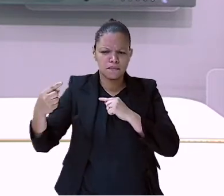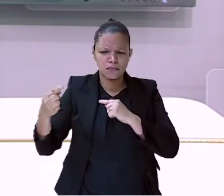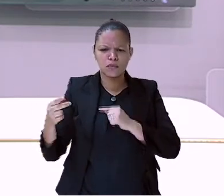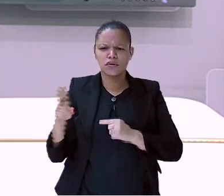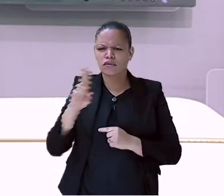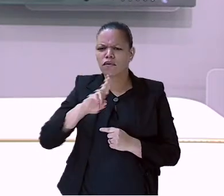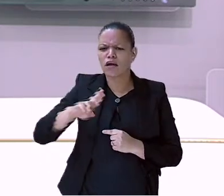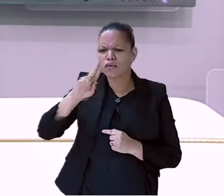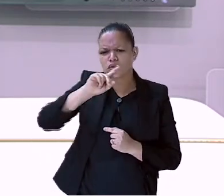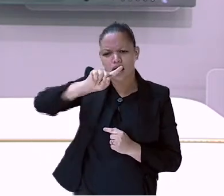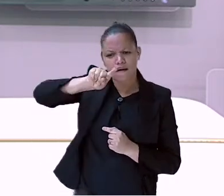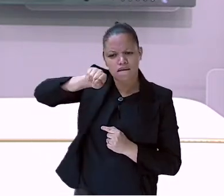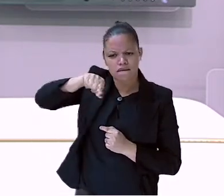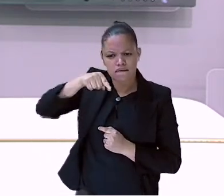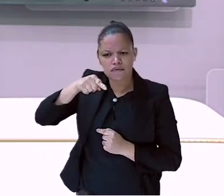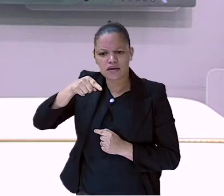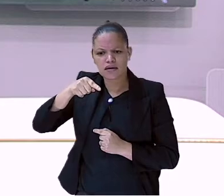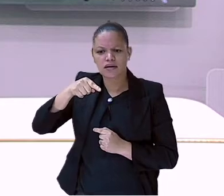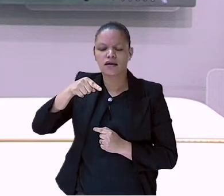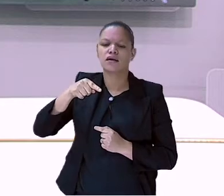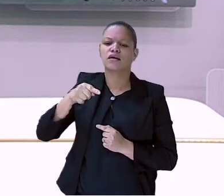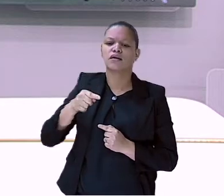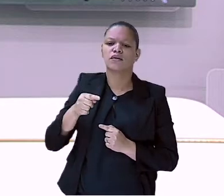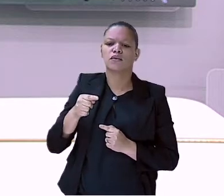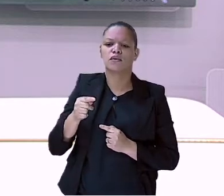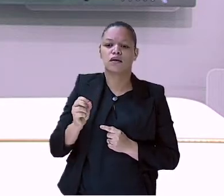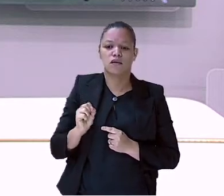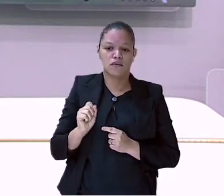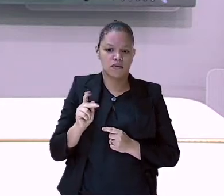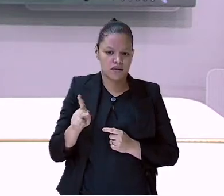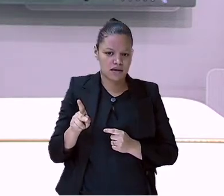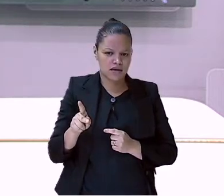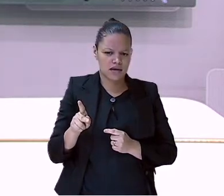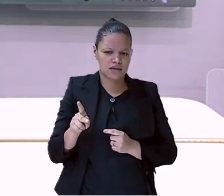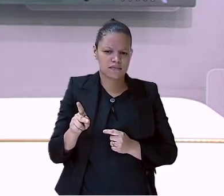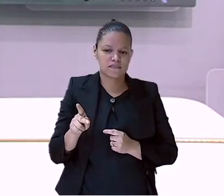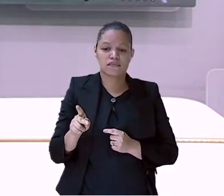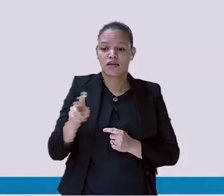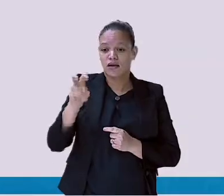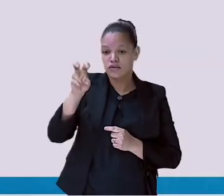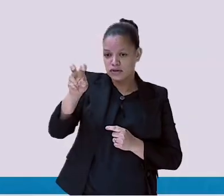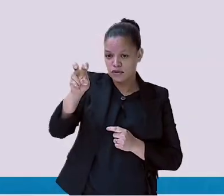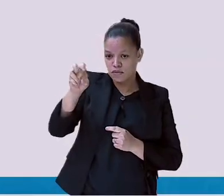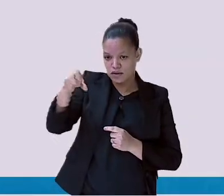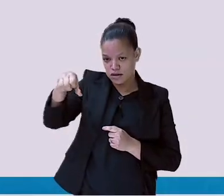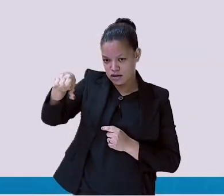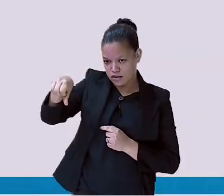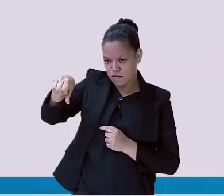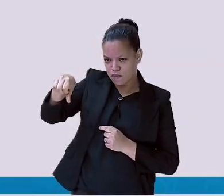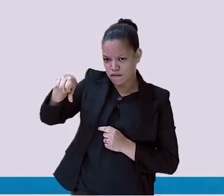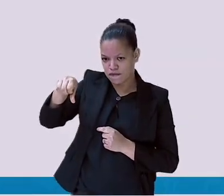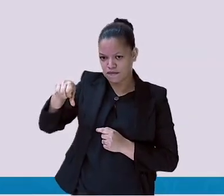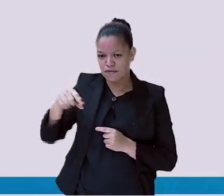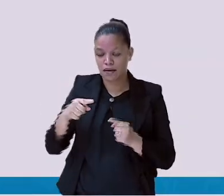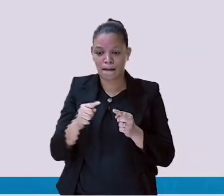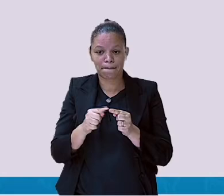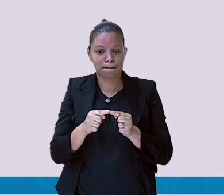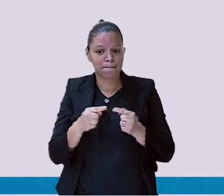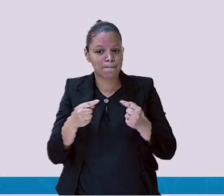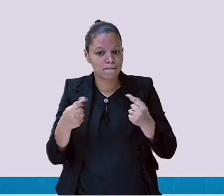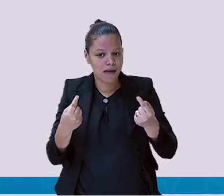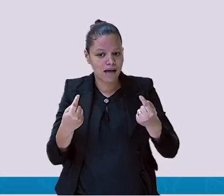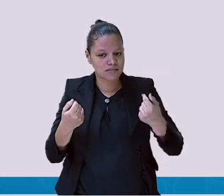centímetro. Mas o que predomina é o que vem antes da vírgula, tá? No caso aqui,